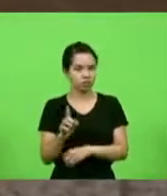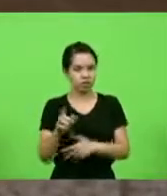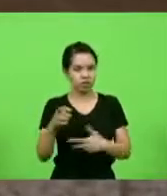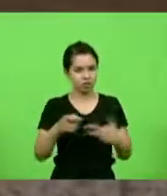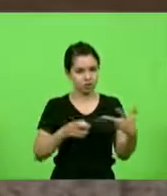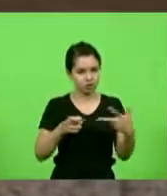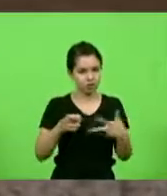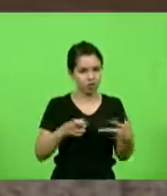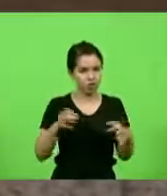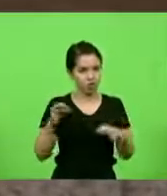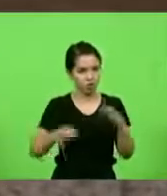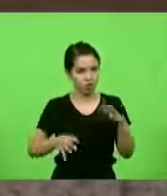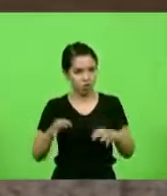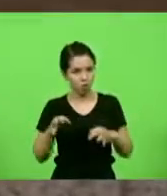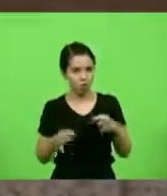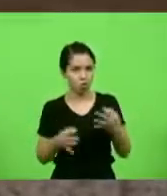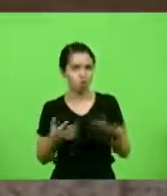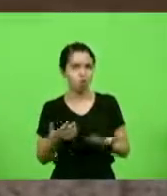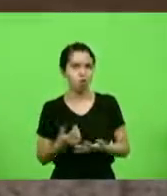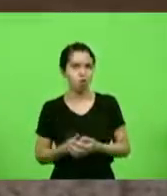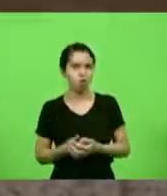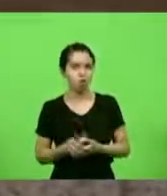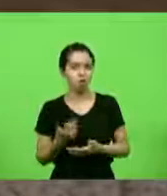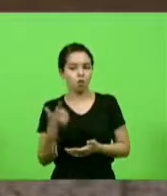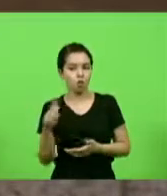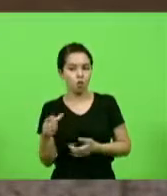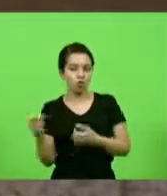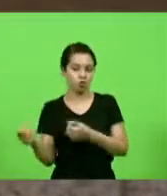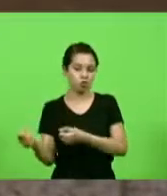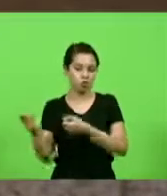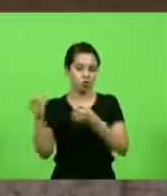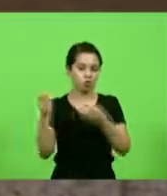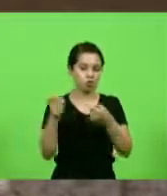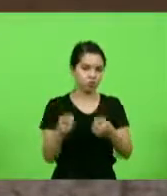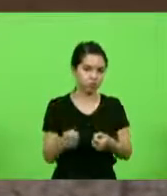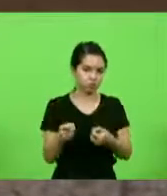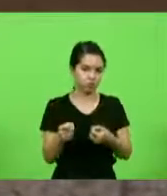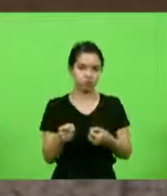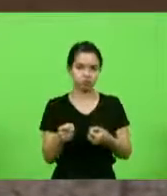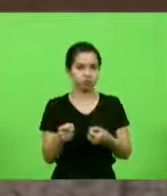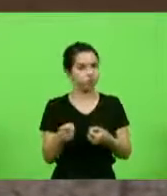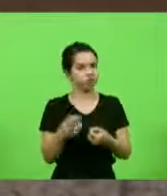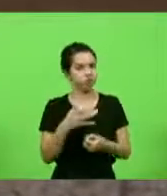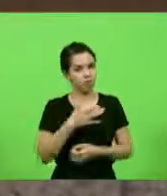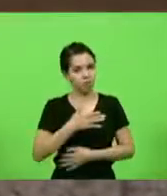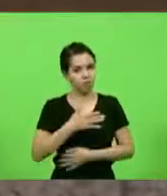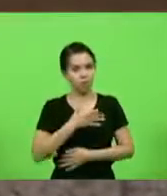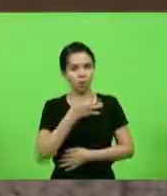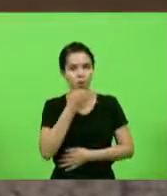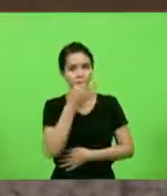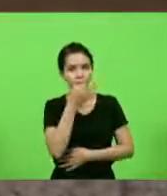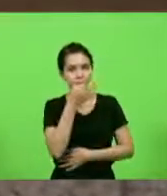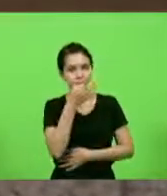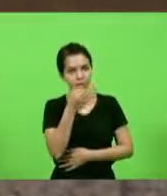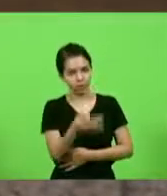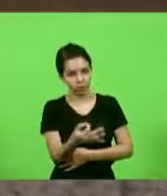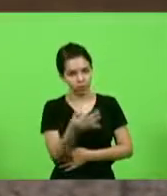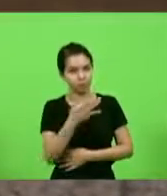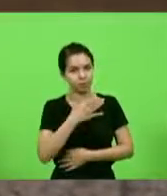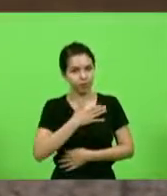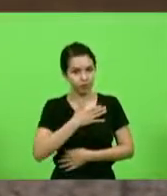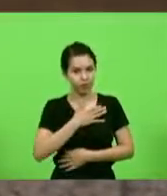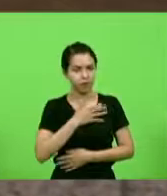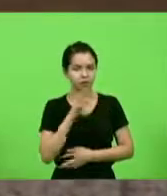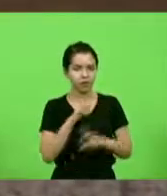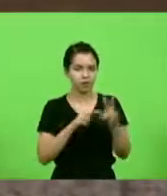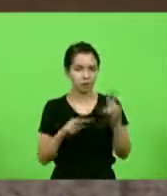função de ser um outro poder ao Poder Executivo. Pelo menos essa é a minha opinião, é minha visão. E, por isso, eu